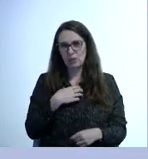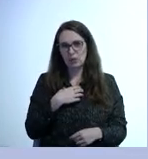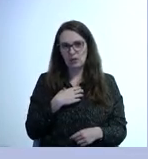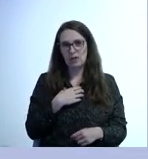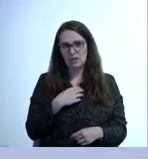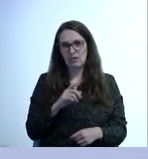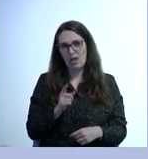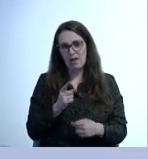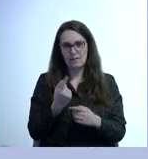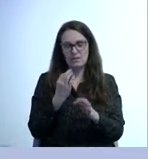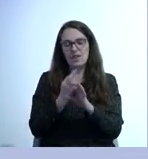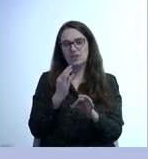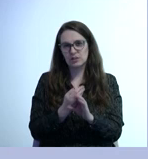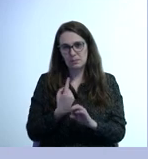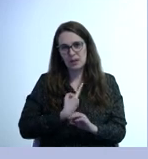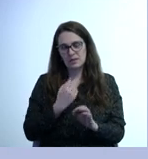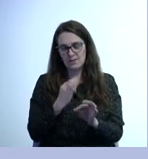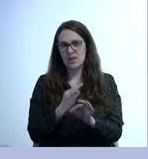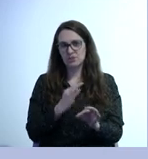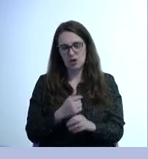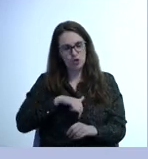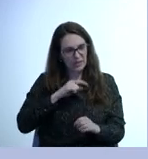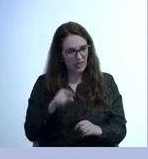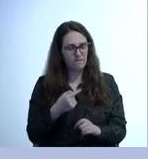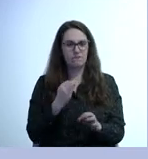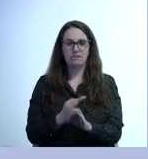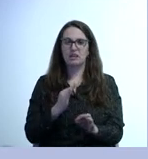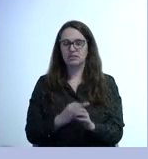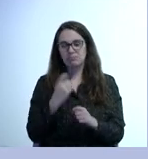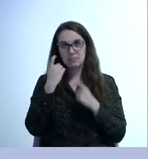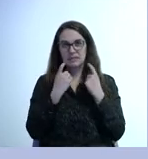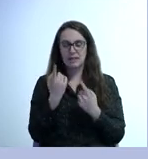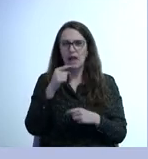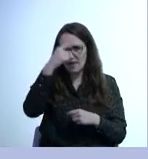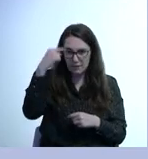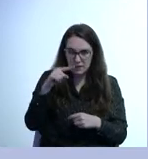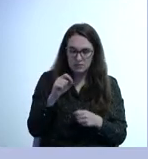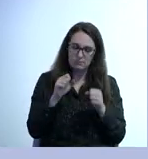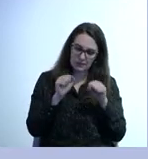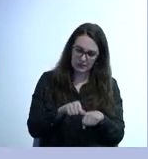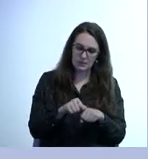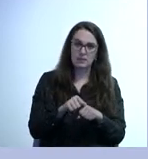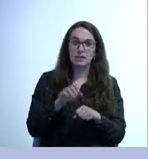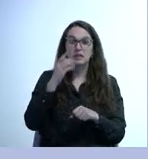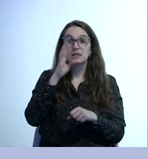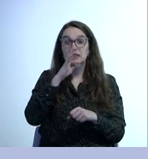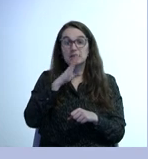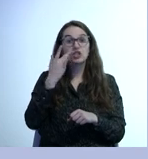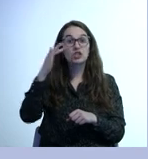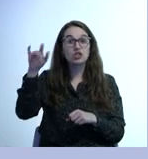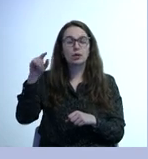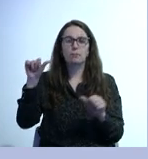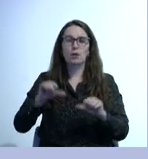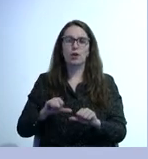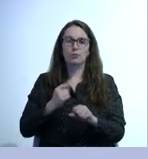são essa celebração. E acho que é isso que nós devemos fazer. Portanto, se é difícil, ainda é mais impressionante estarmos a